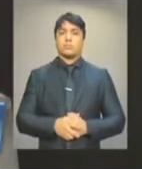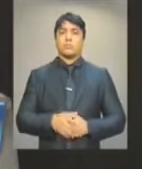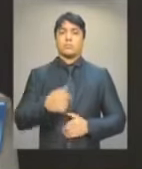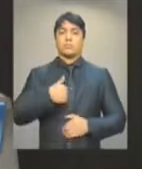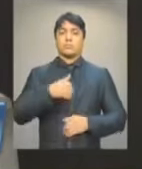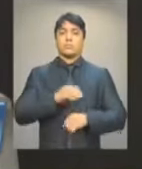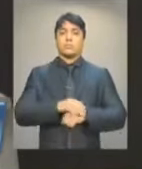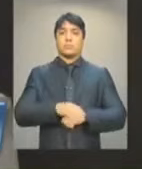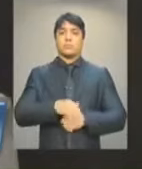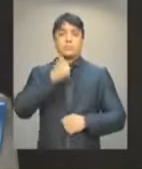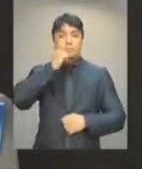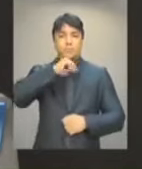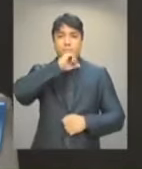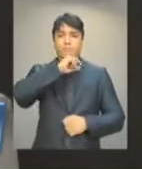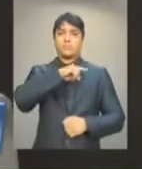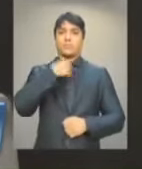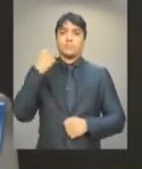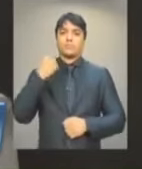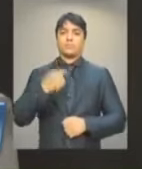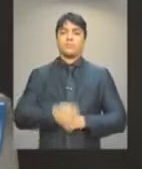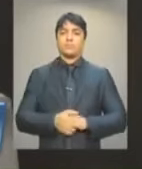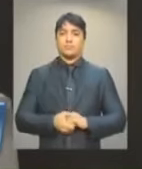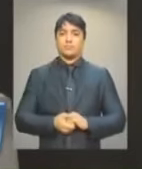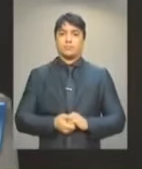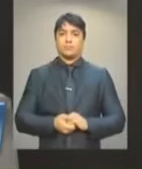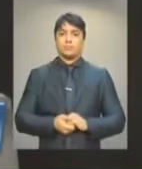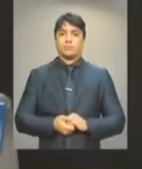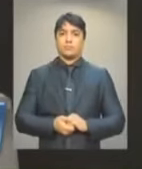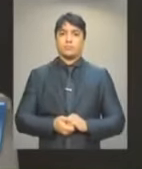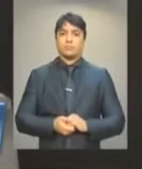eu perdi a minha mãe,